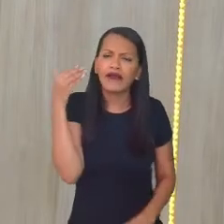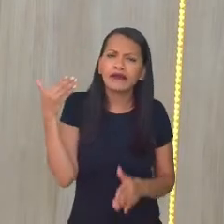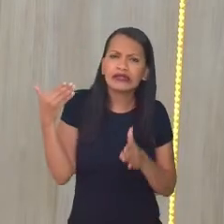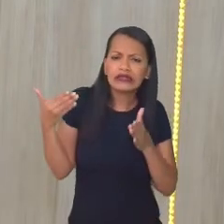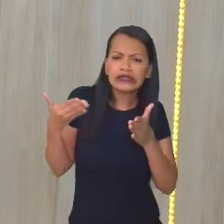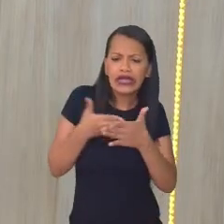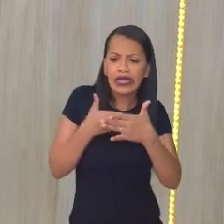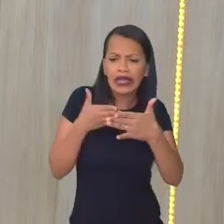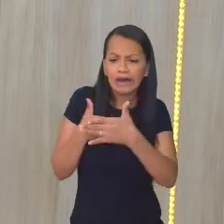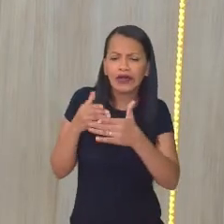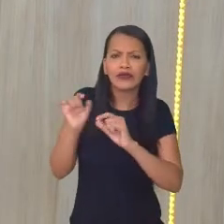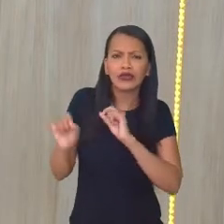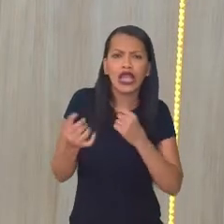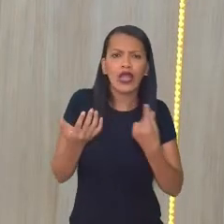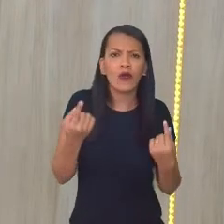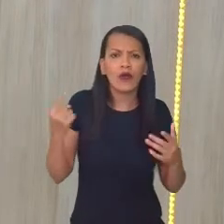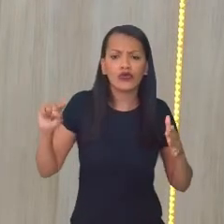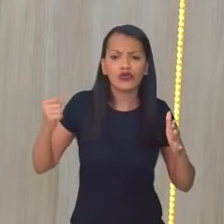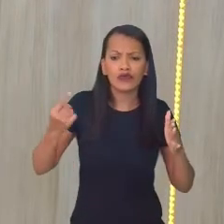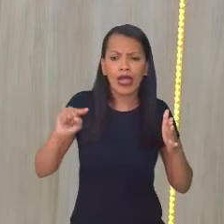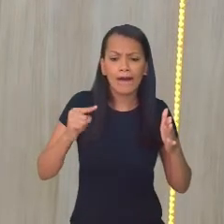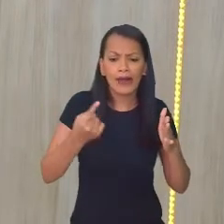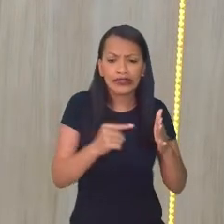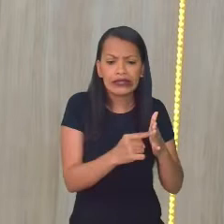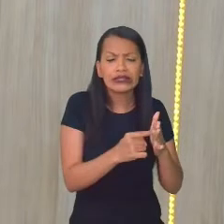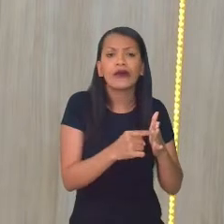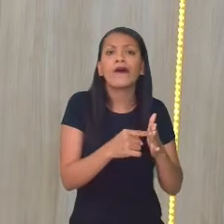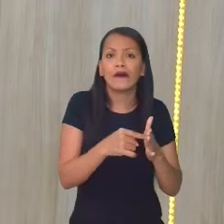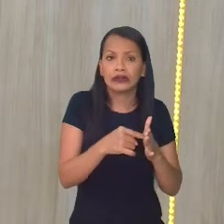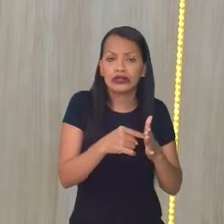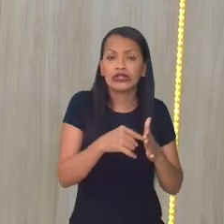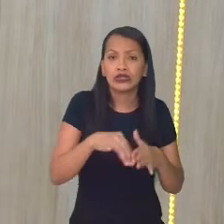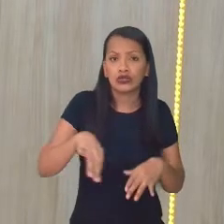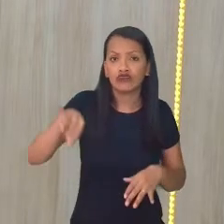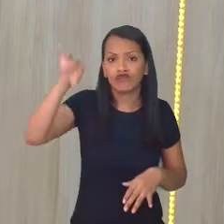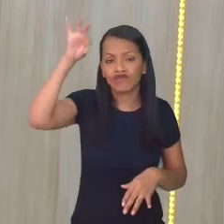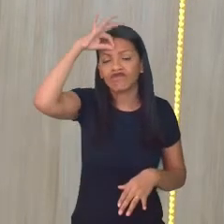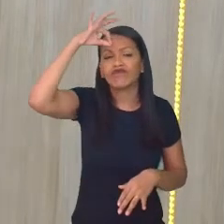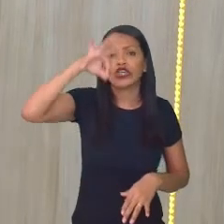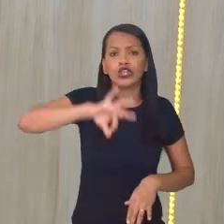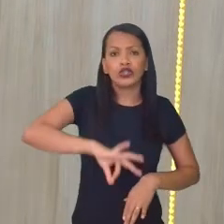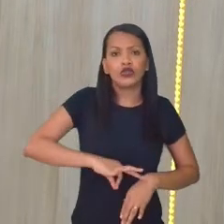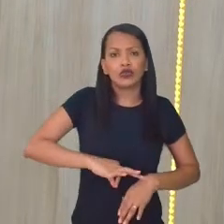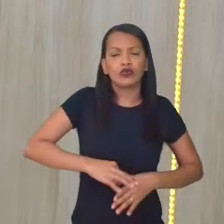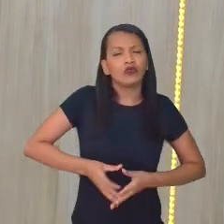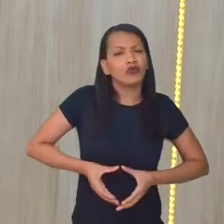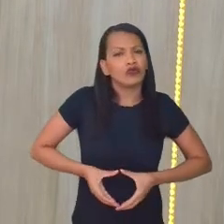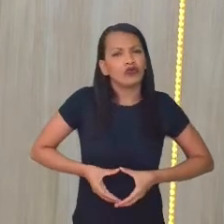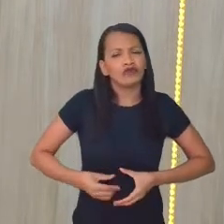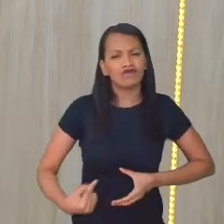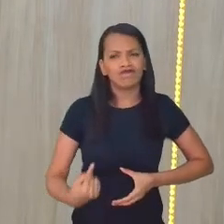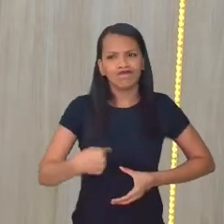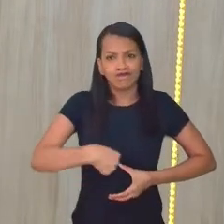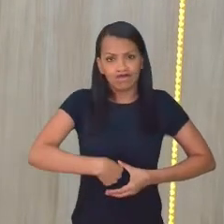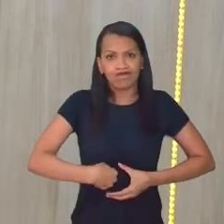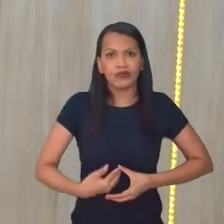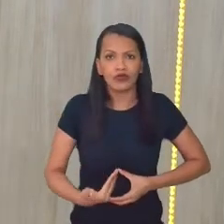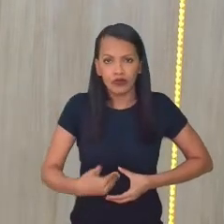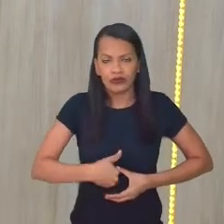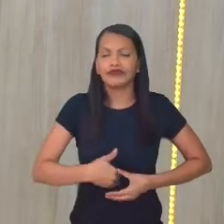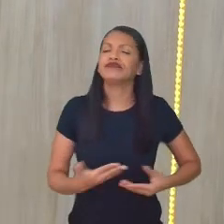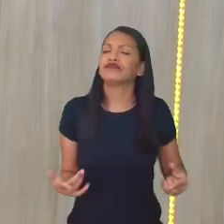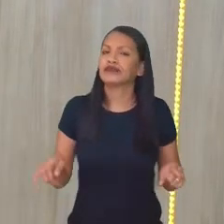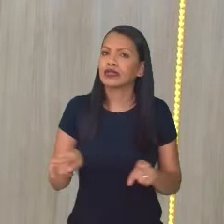a entrada do espermatozoide no útero. E muitos nós vamos ver que eles não impedem a transmissão de doenças,